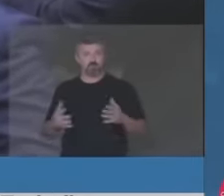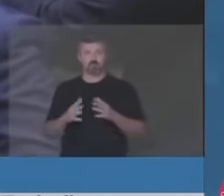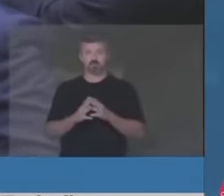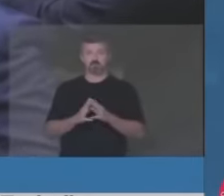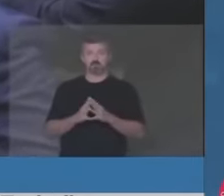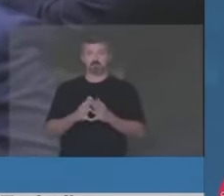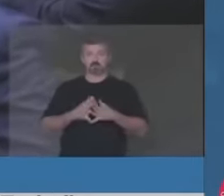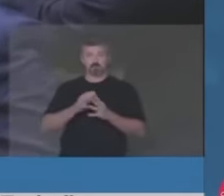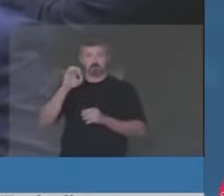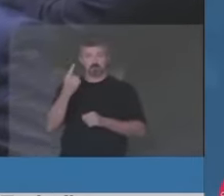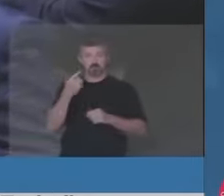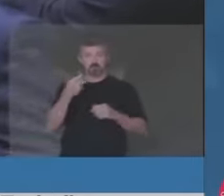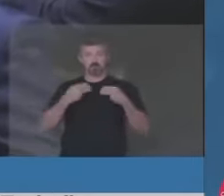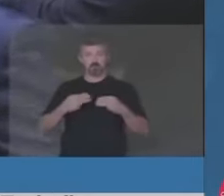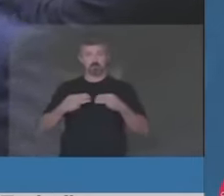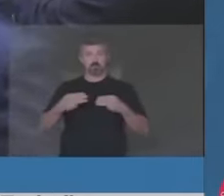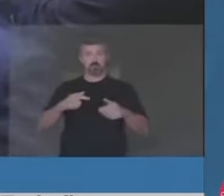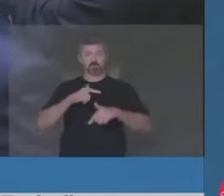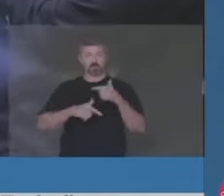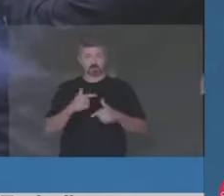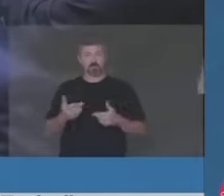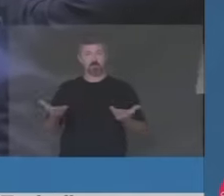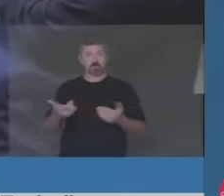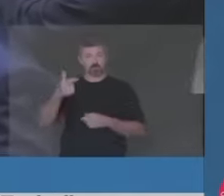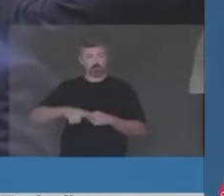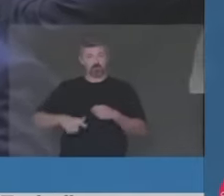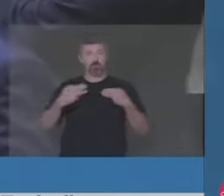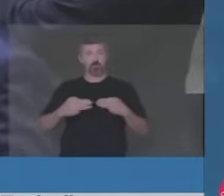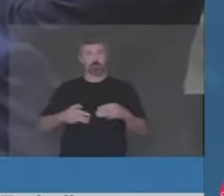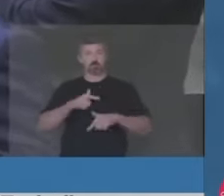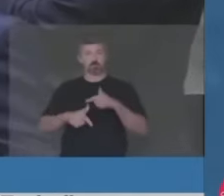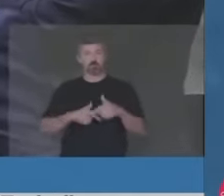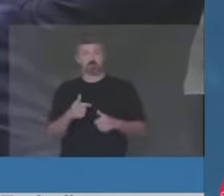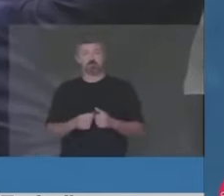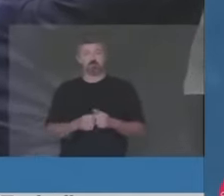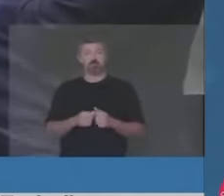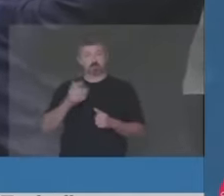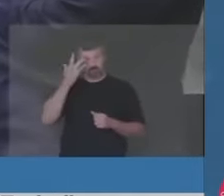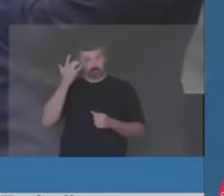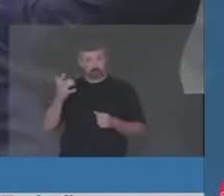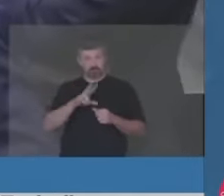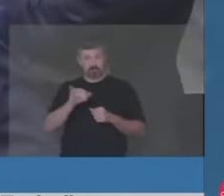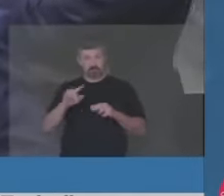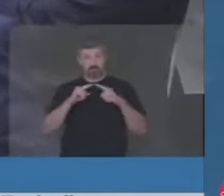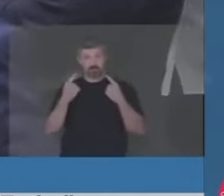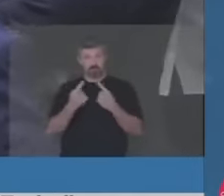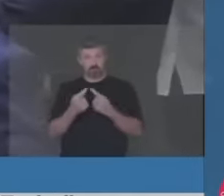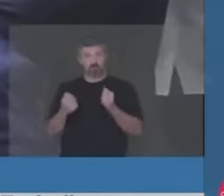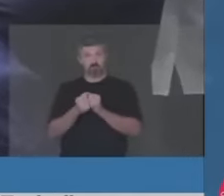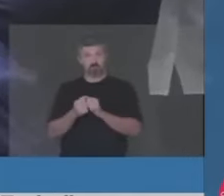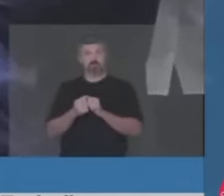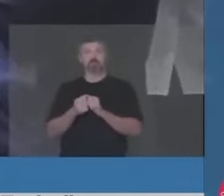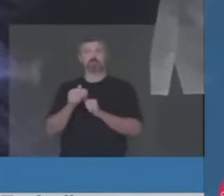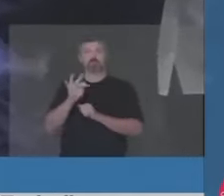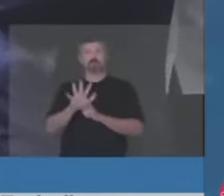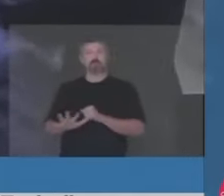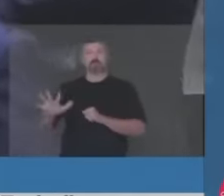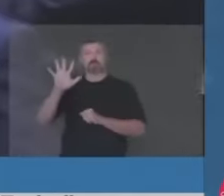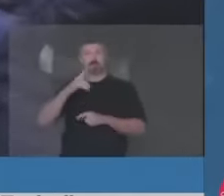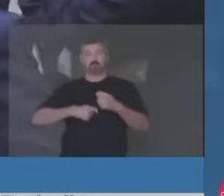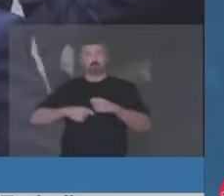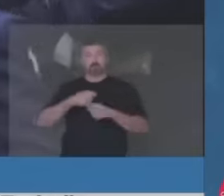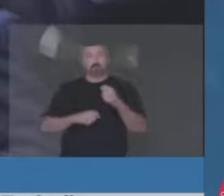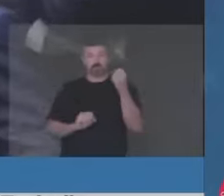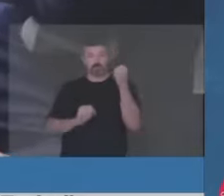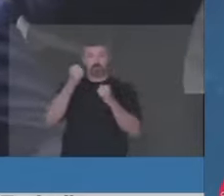foi ministro do Trabalho e da Previdência, é novamente ministro do Trabalho. Tanto que amanhã haverá uma reunião com a participação da Confederação Nacional do Comércio,